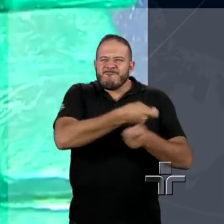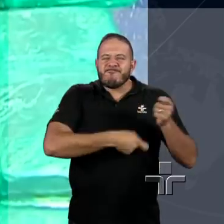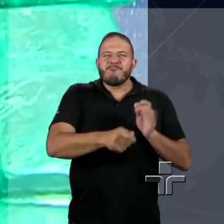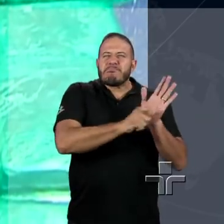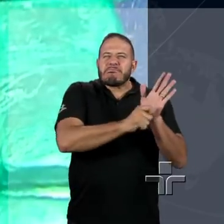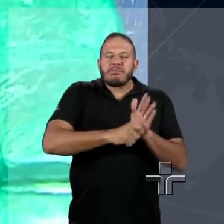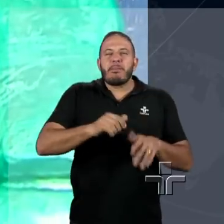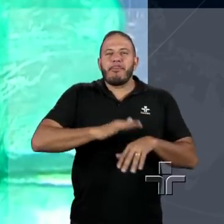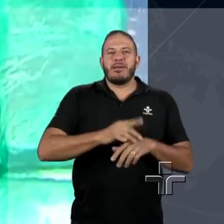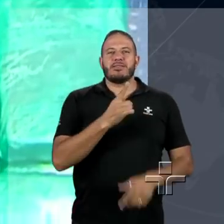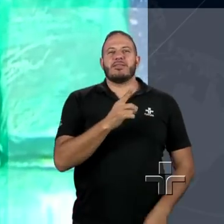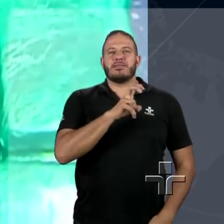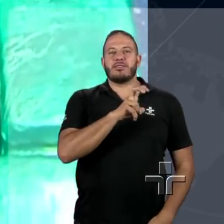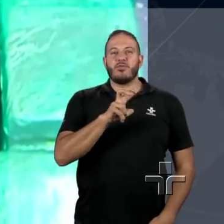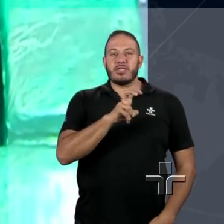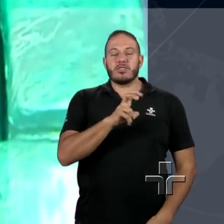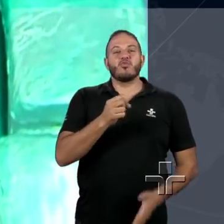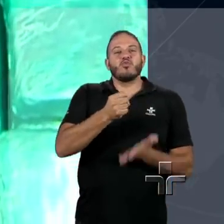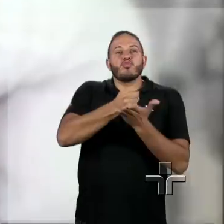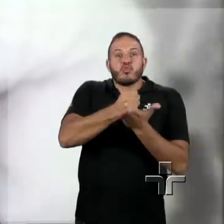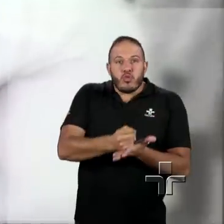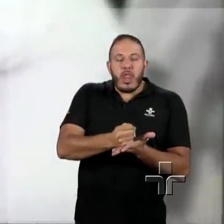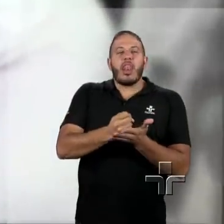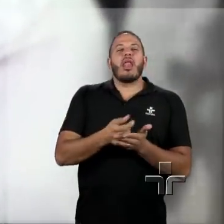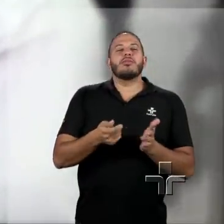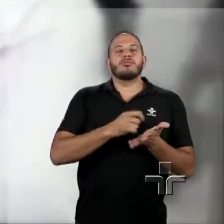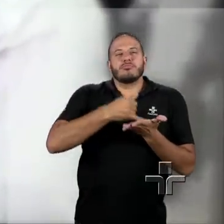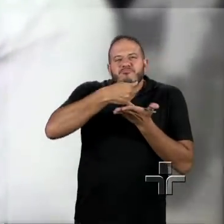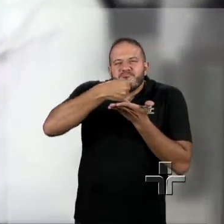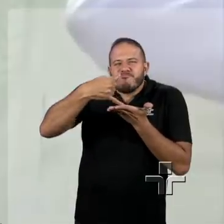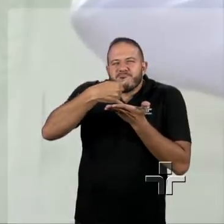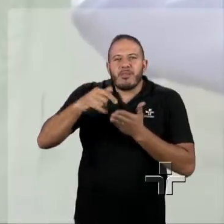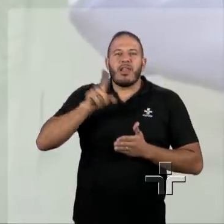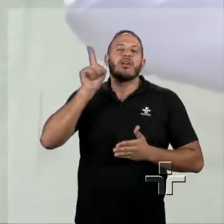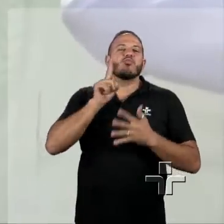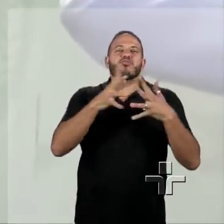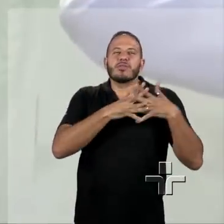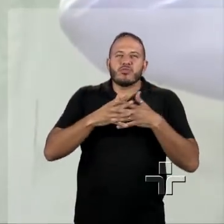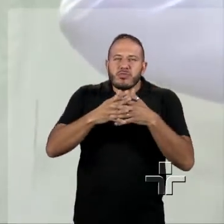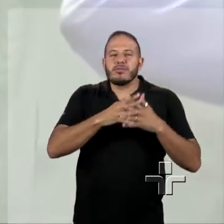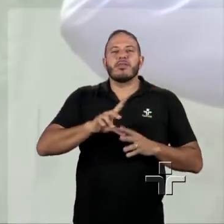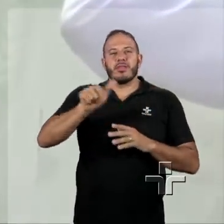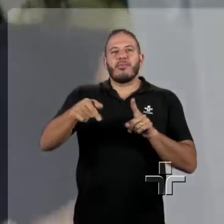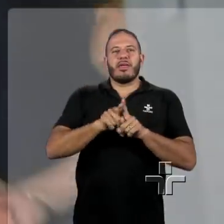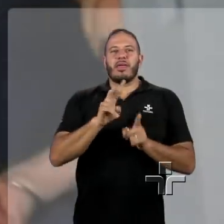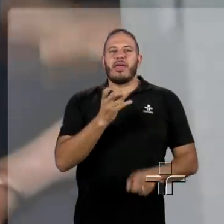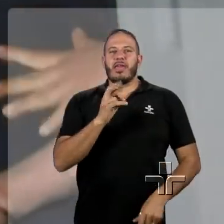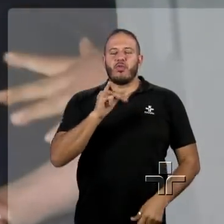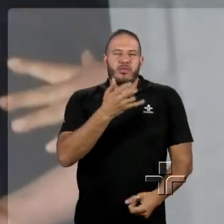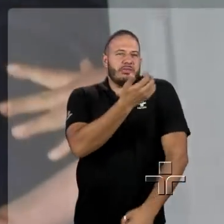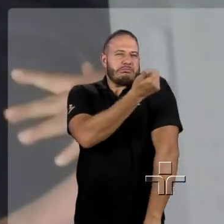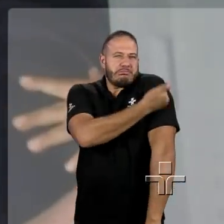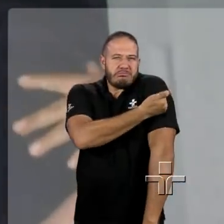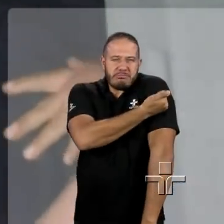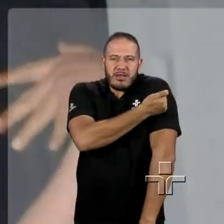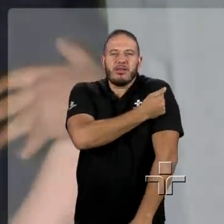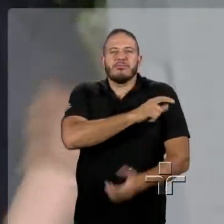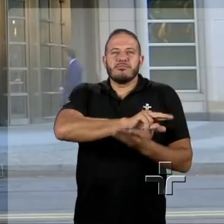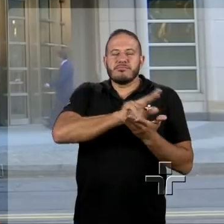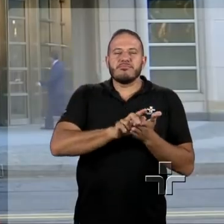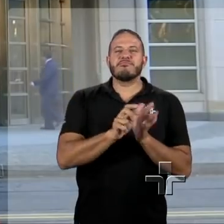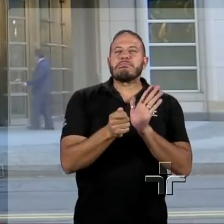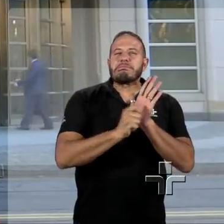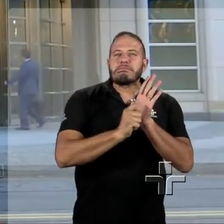de 155 toneladas de cocaína nos Estados Unidos, além de heroína, metanfetamina e